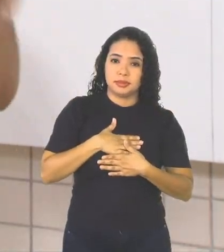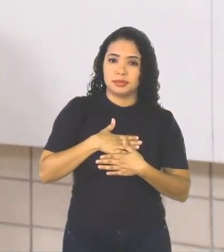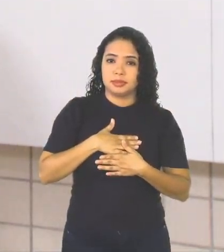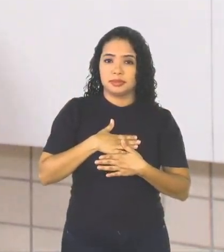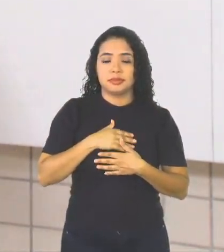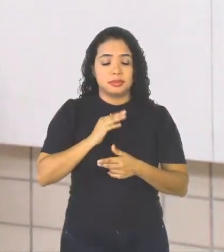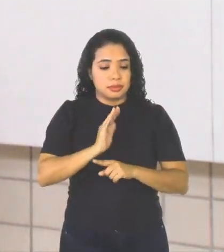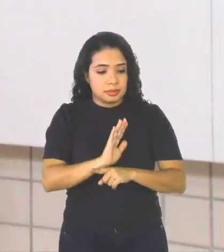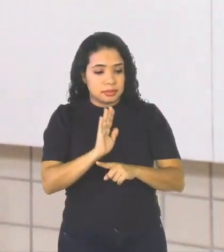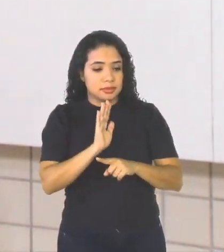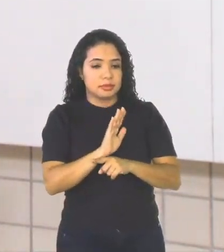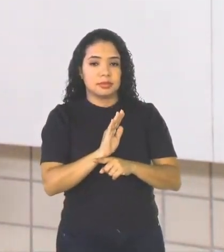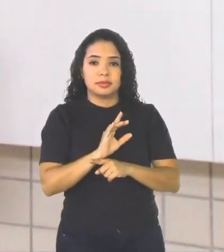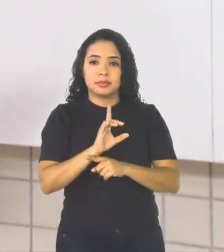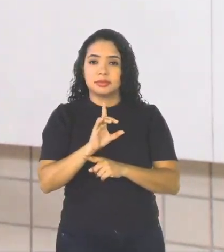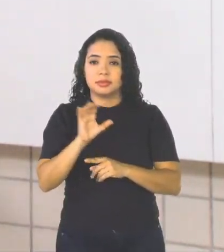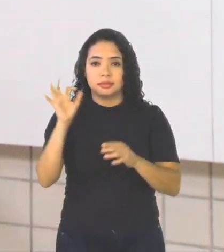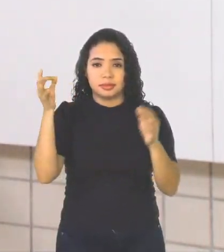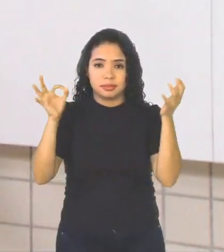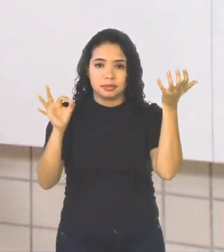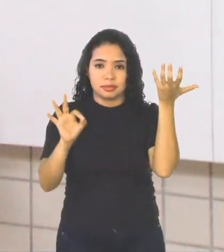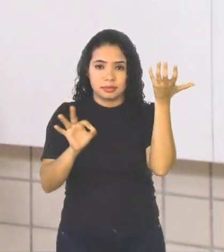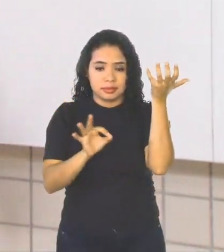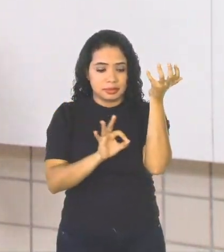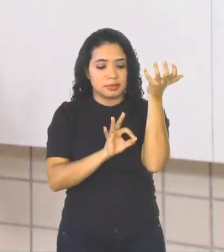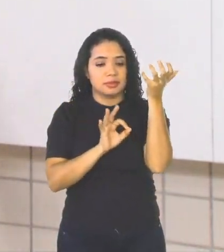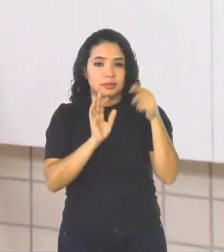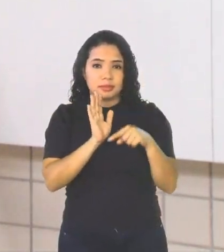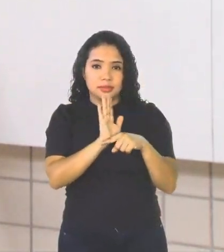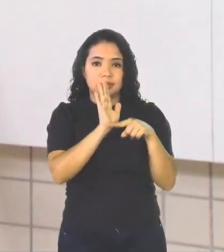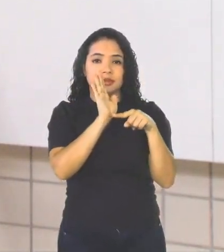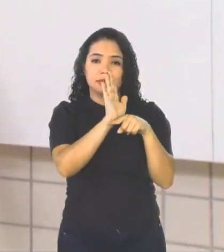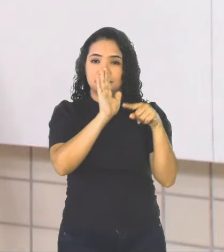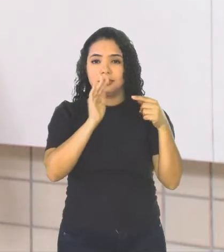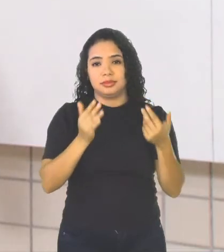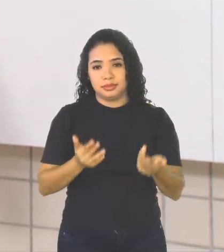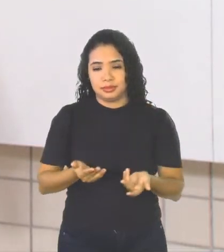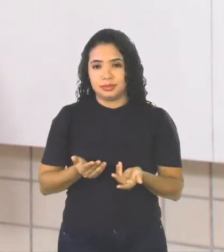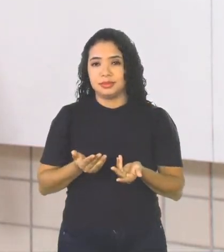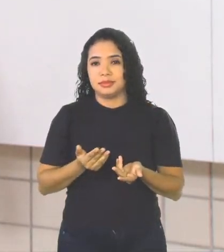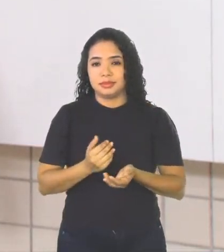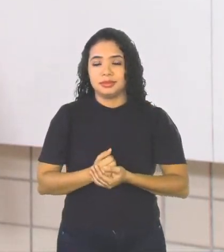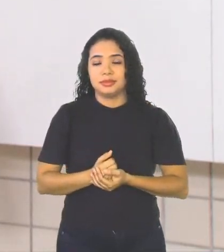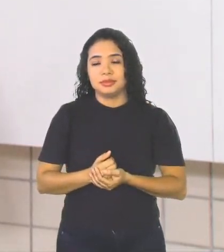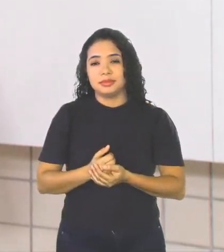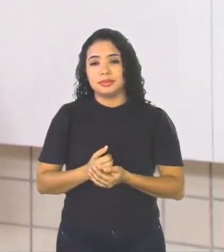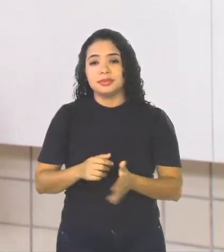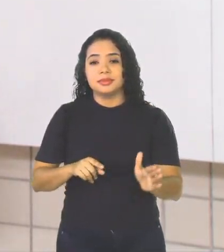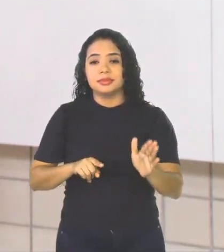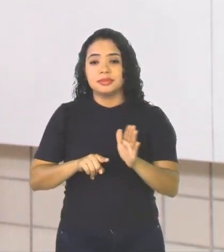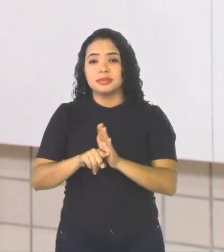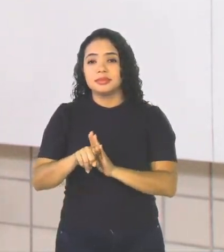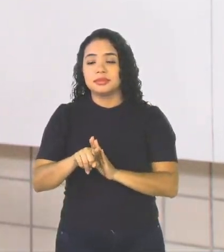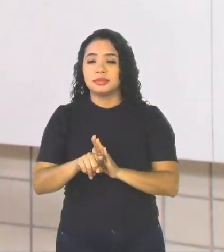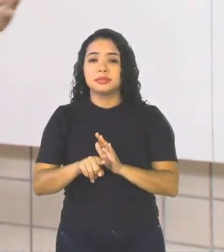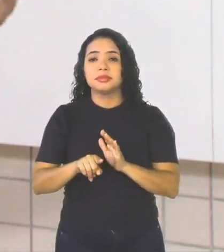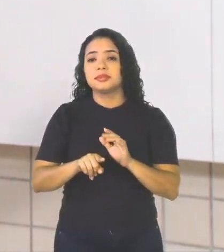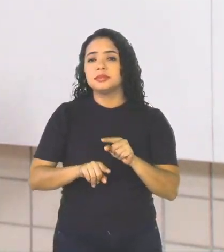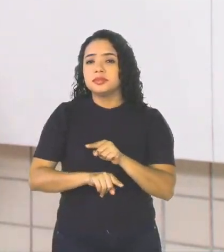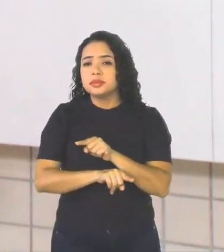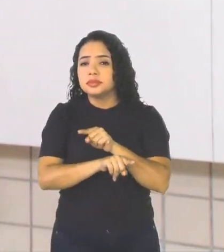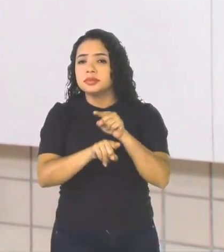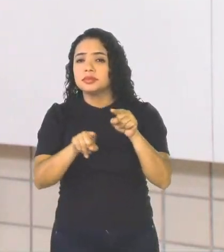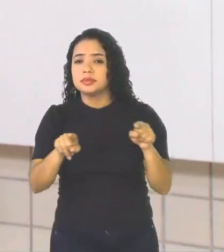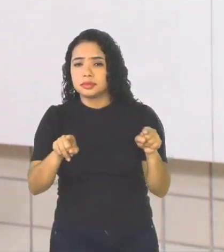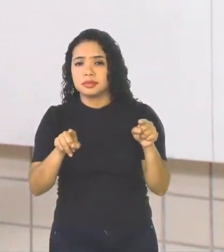ajuda de Dodô com o girassol? Gostou da ajuda dela? E a outra pergunta é a seguinte: o que você pensa sobre a amizade